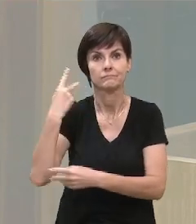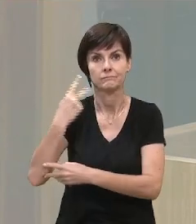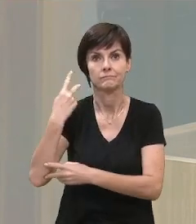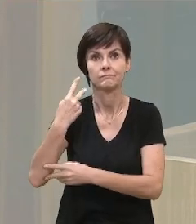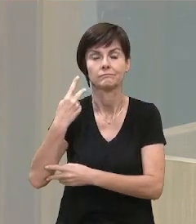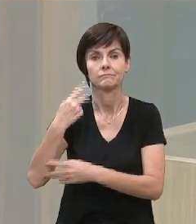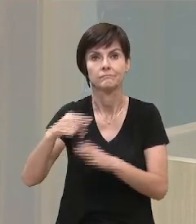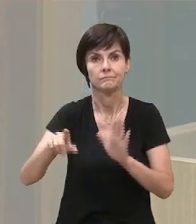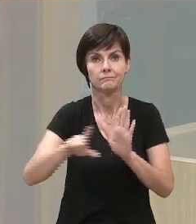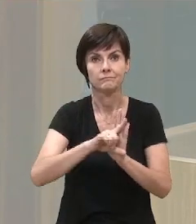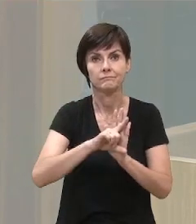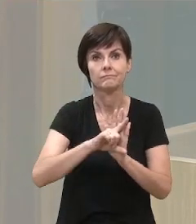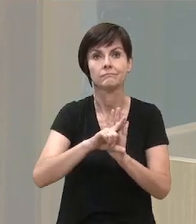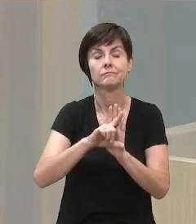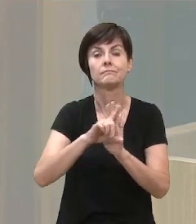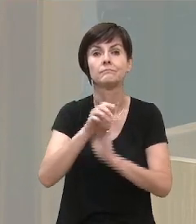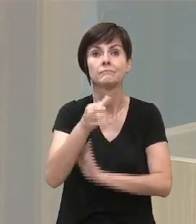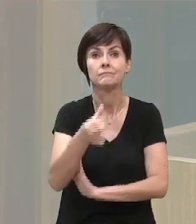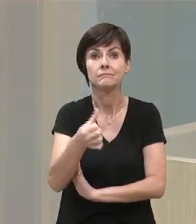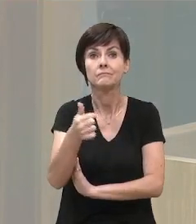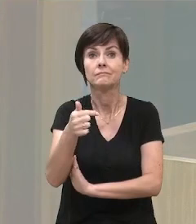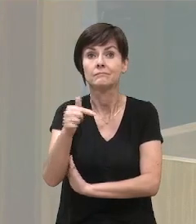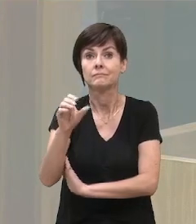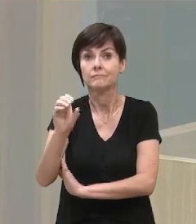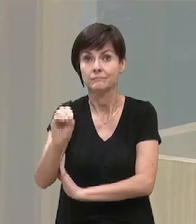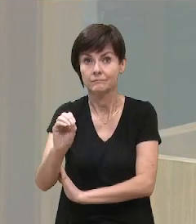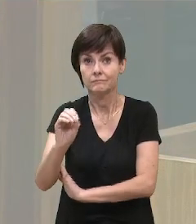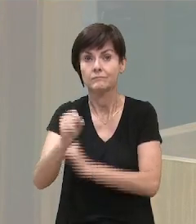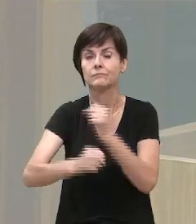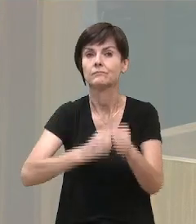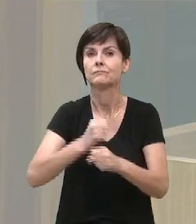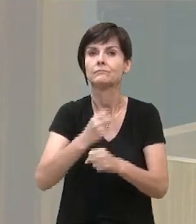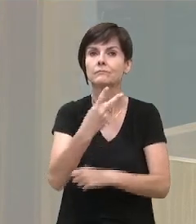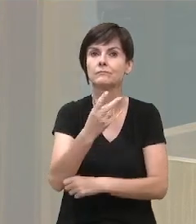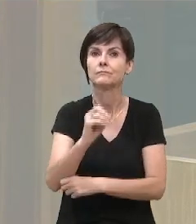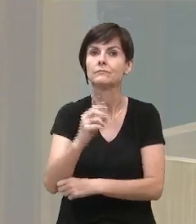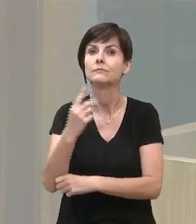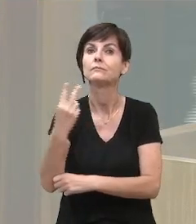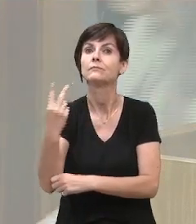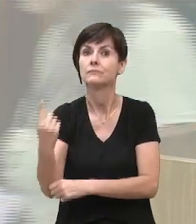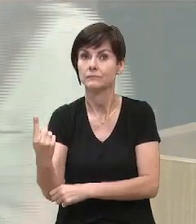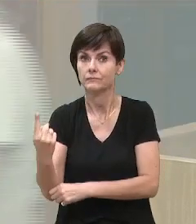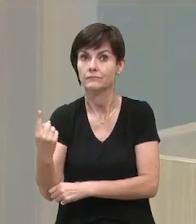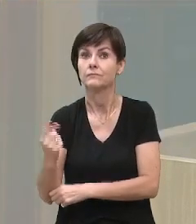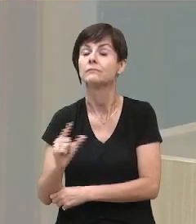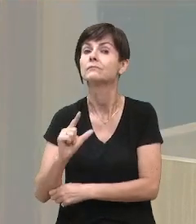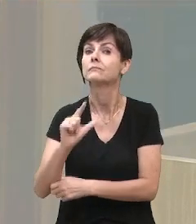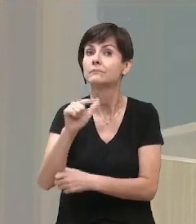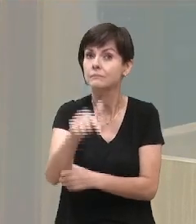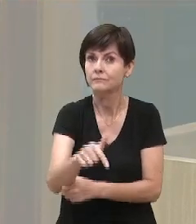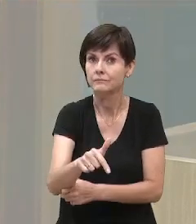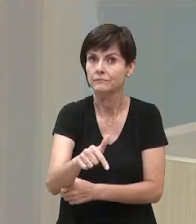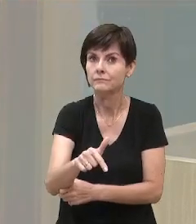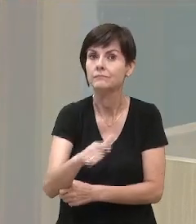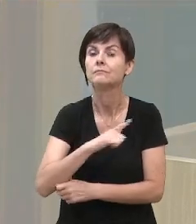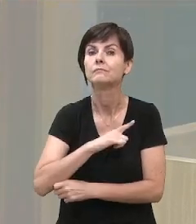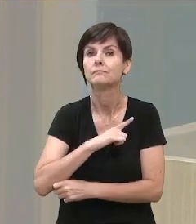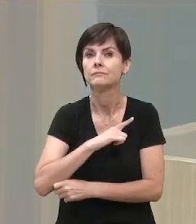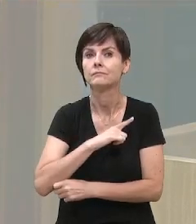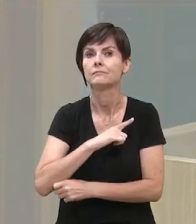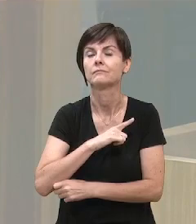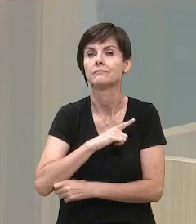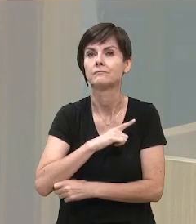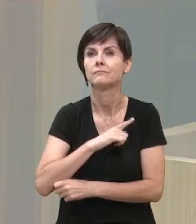Lei Complementar 670 de 2021. Após isso, ocorreram